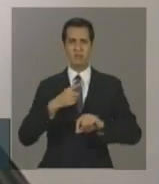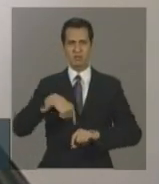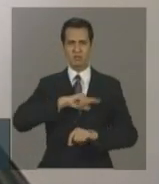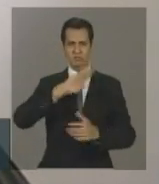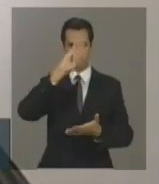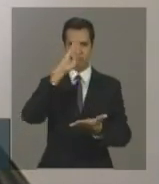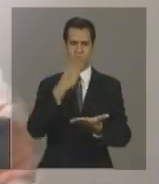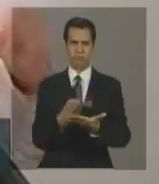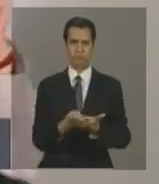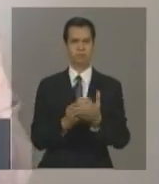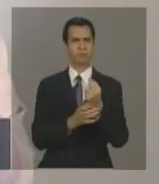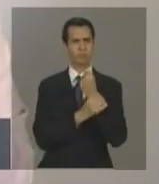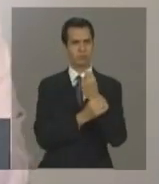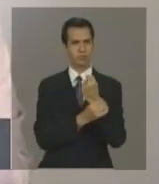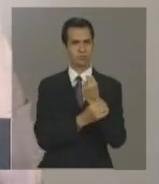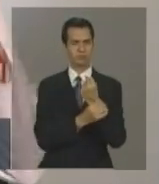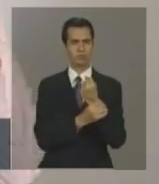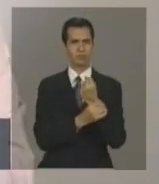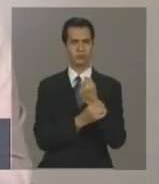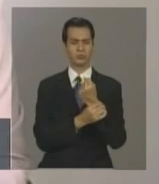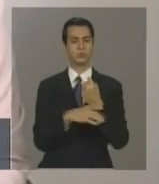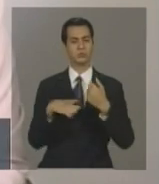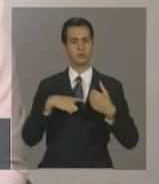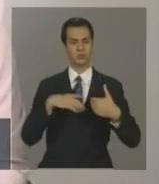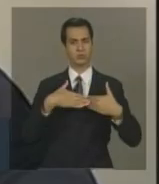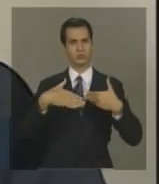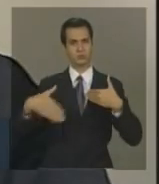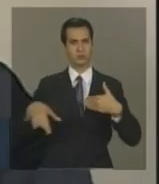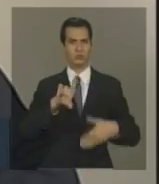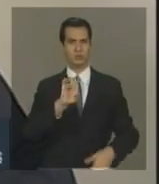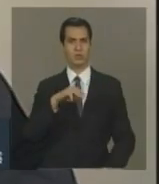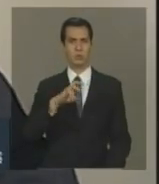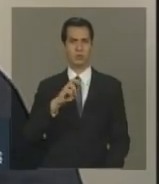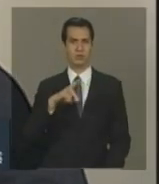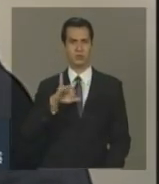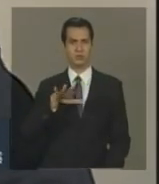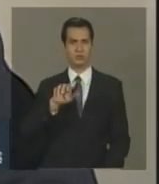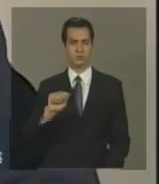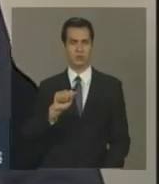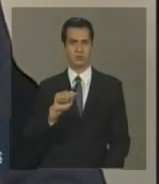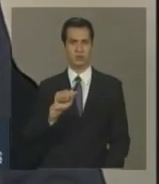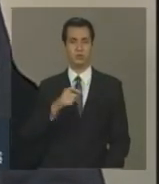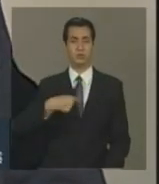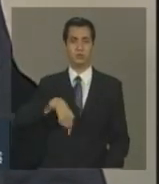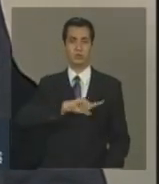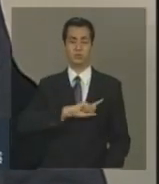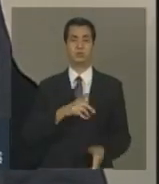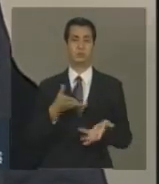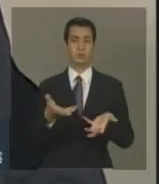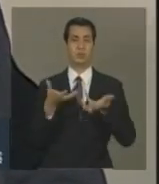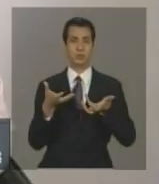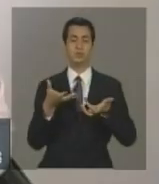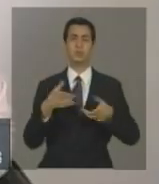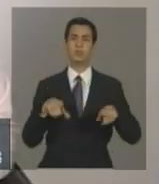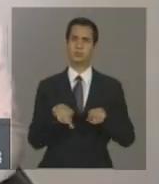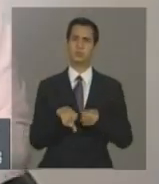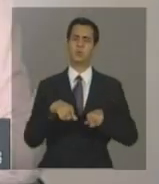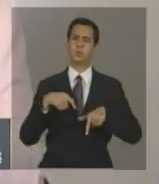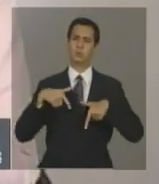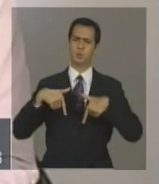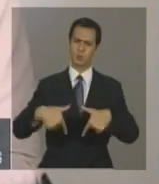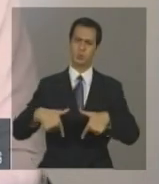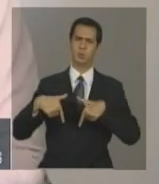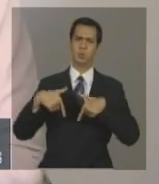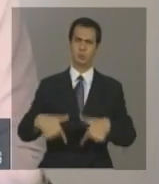segurança de, num período democrático, que queremos e lutamos para